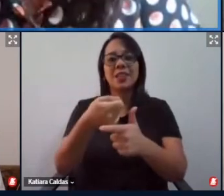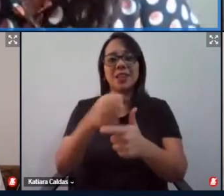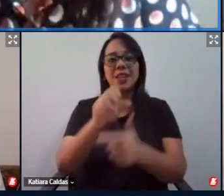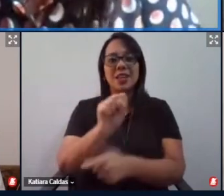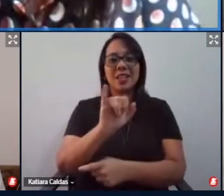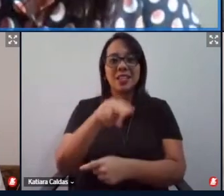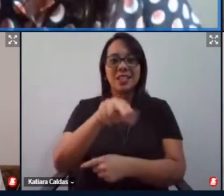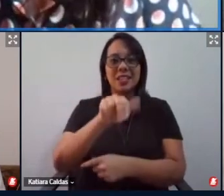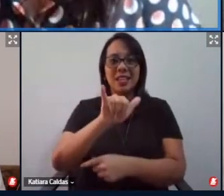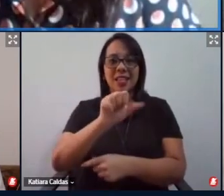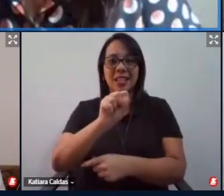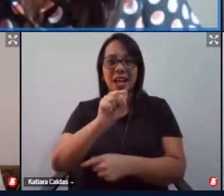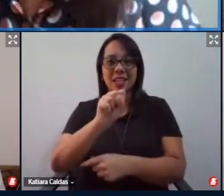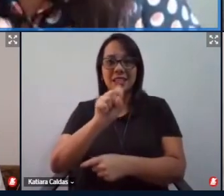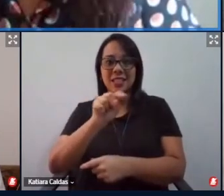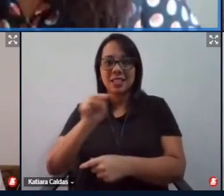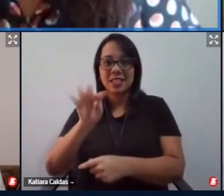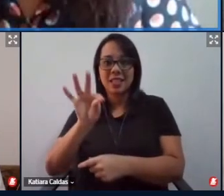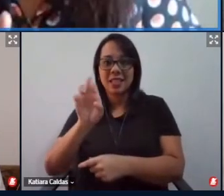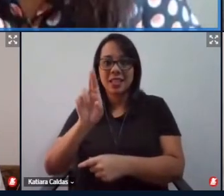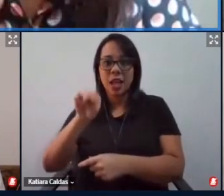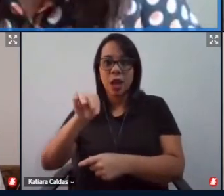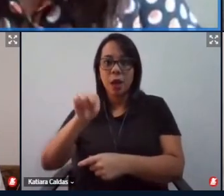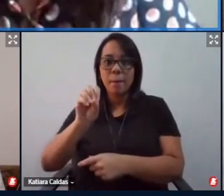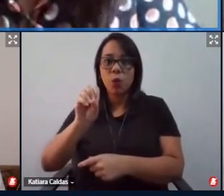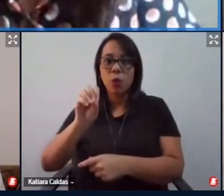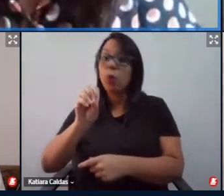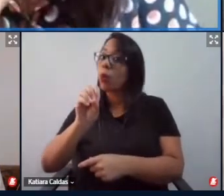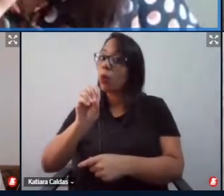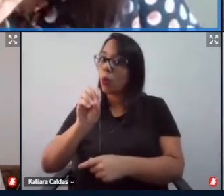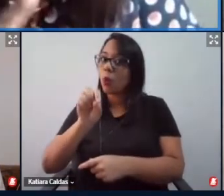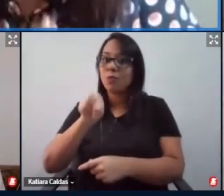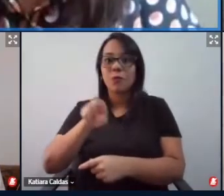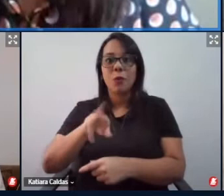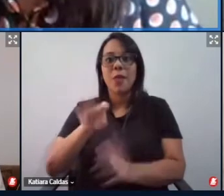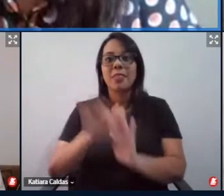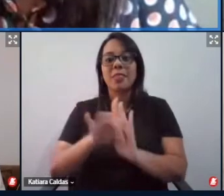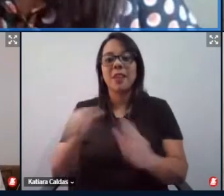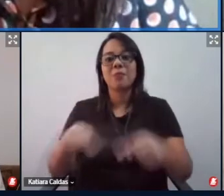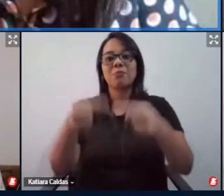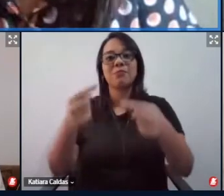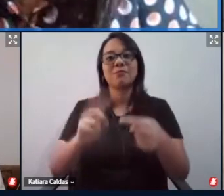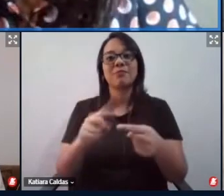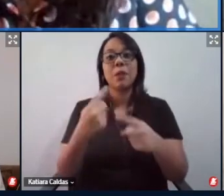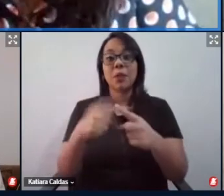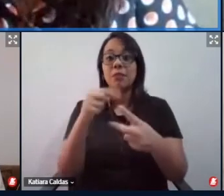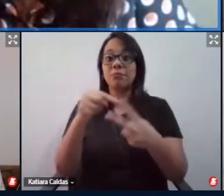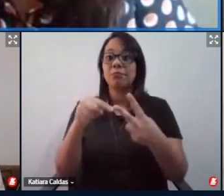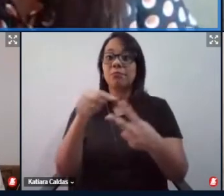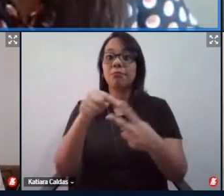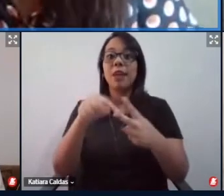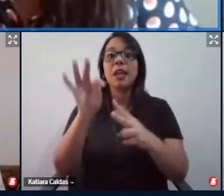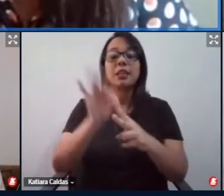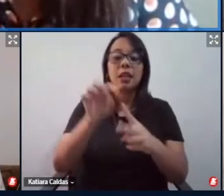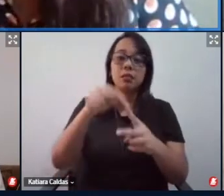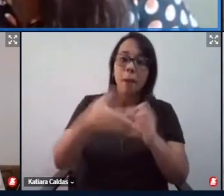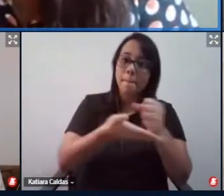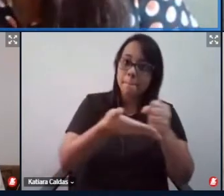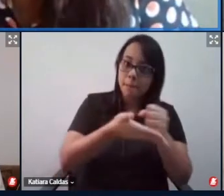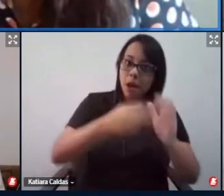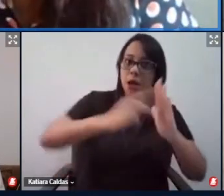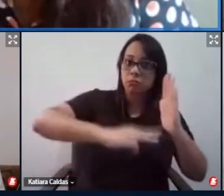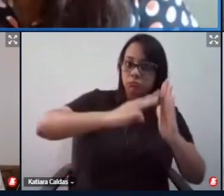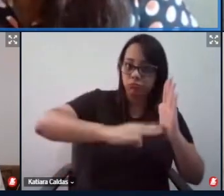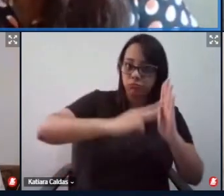tá? Aí tu não dizes quais, porque tem dois textos dela na tua dissertação. Um é a base metodológica,